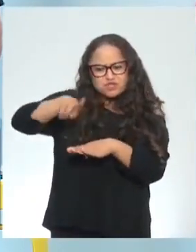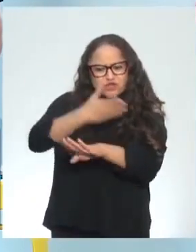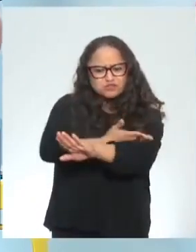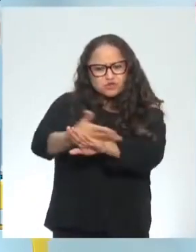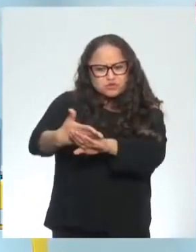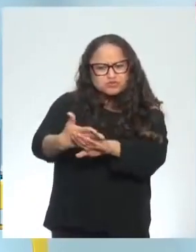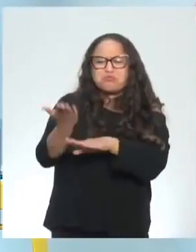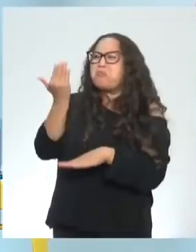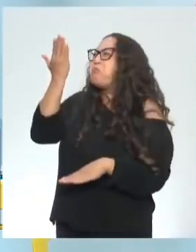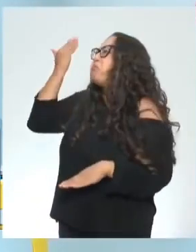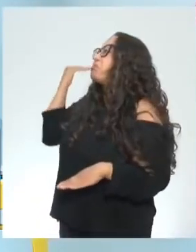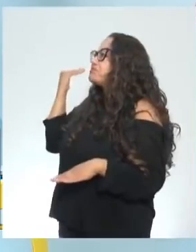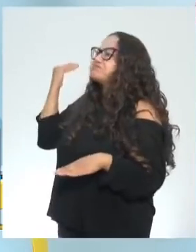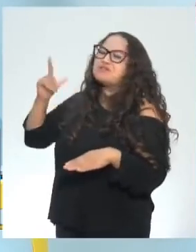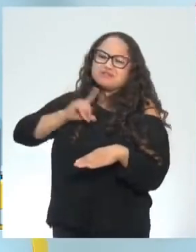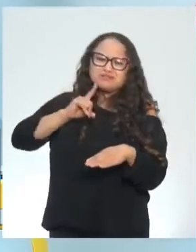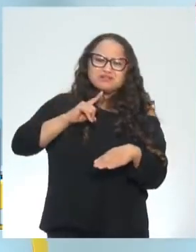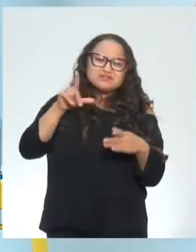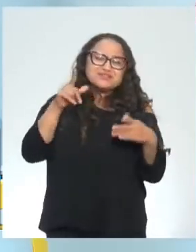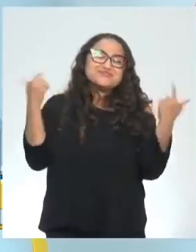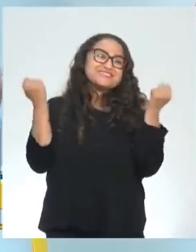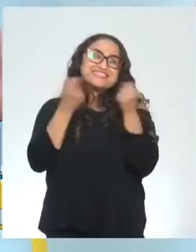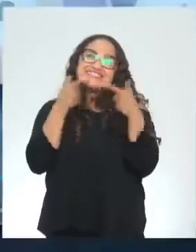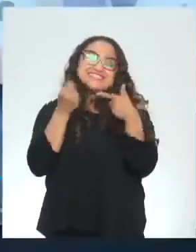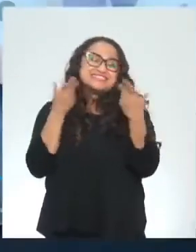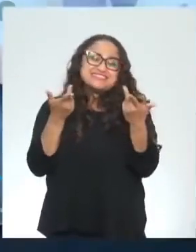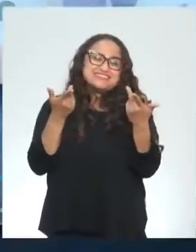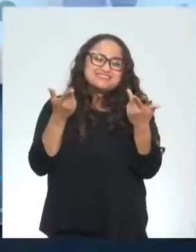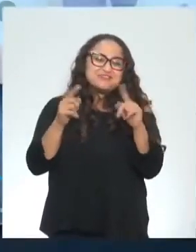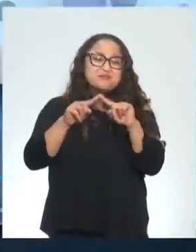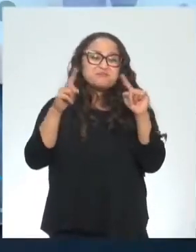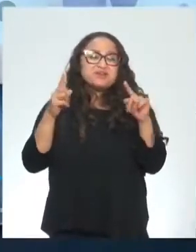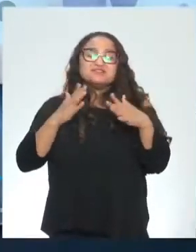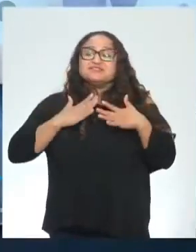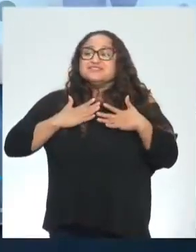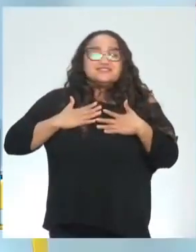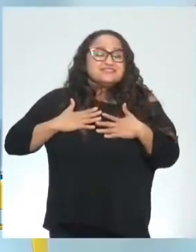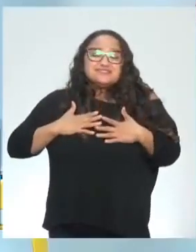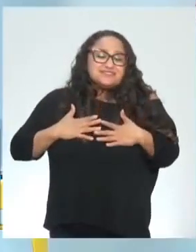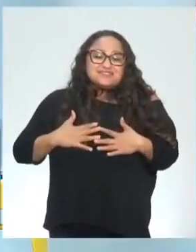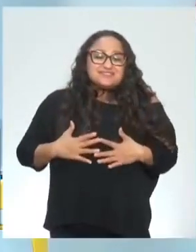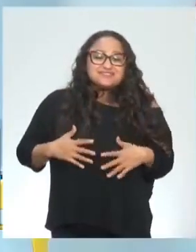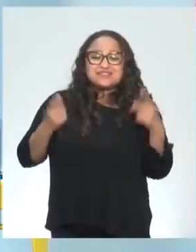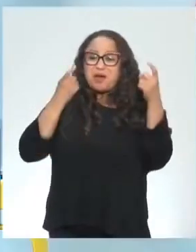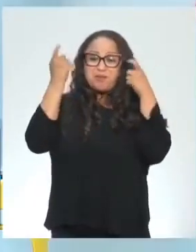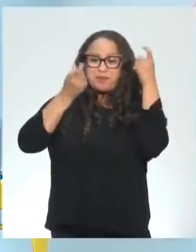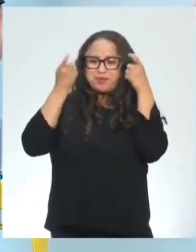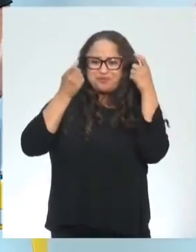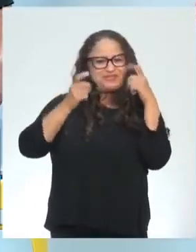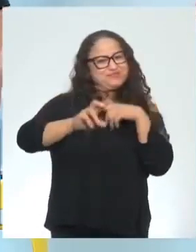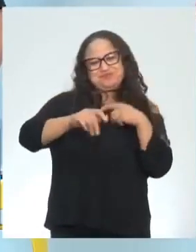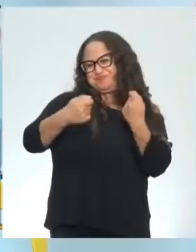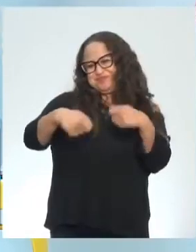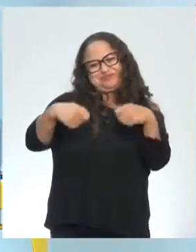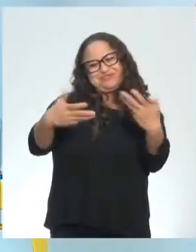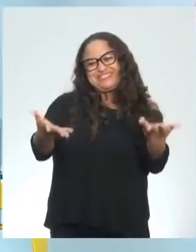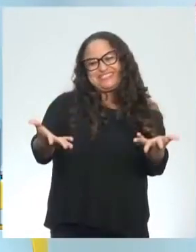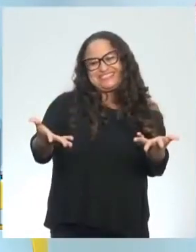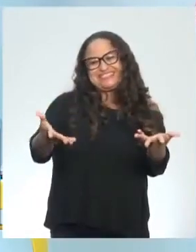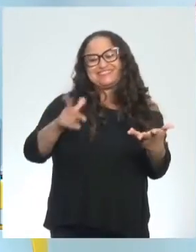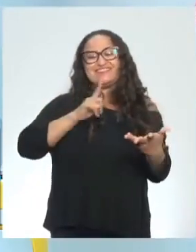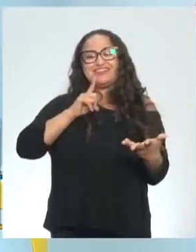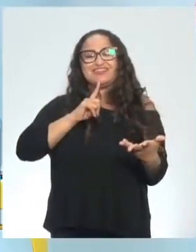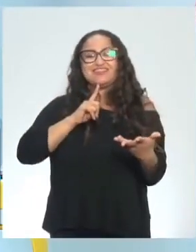assistir lá Ah é só para se divertir realmente sem né ficar aí preocupado com as coisas e tudo mais não tem